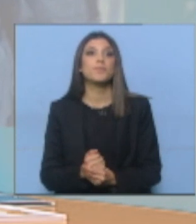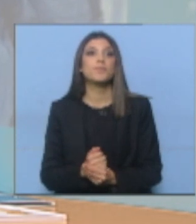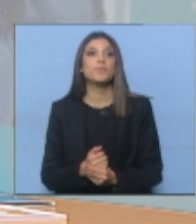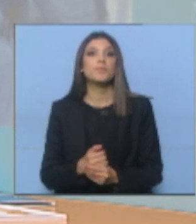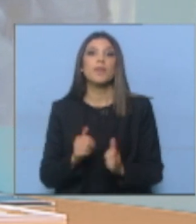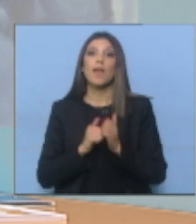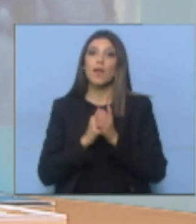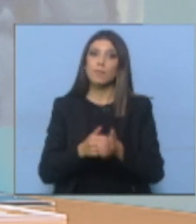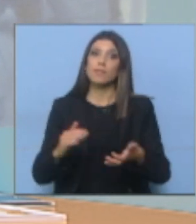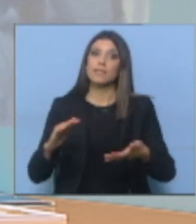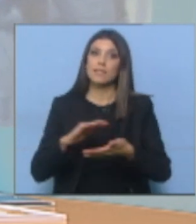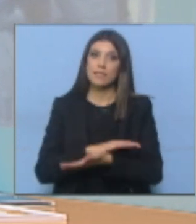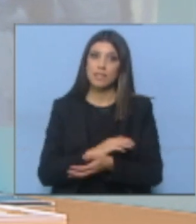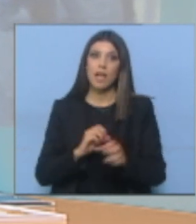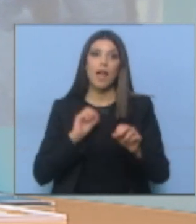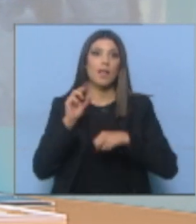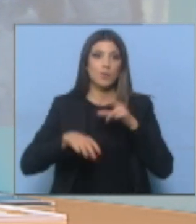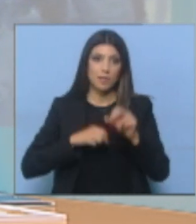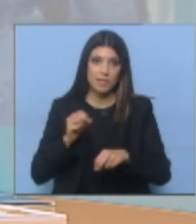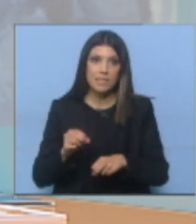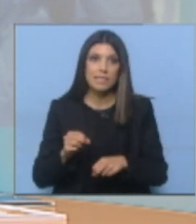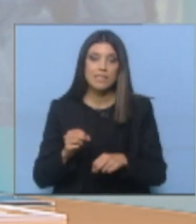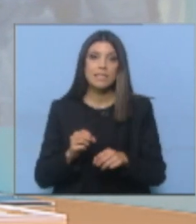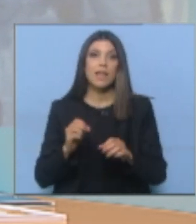Acompanhe as notícias que atualizamos permanentemente em